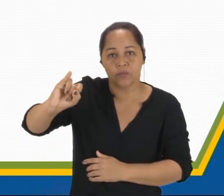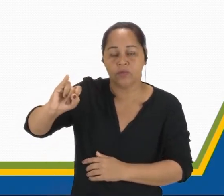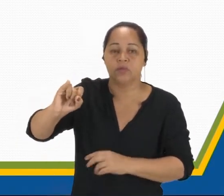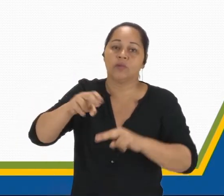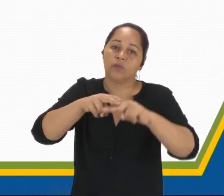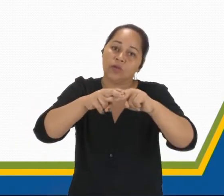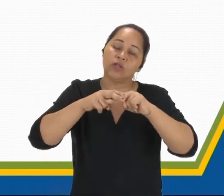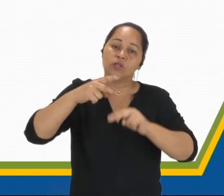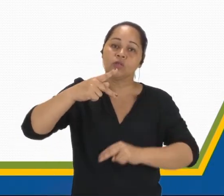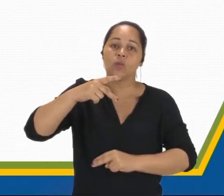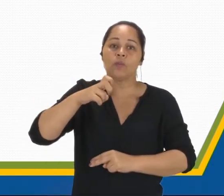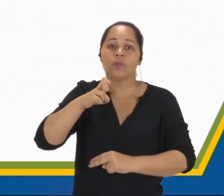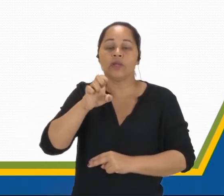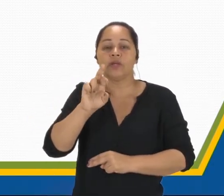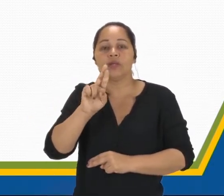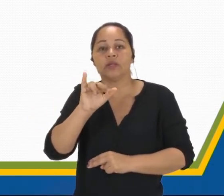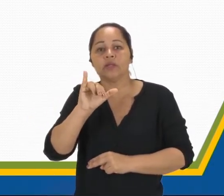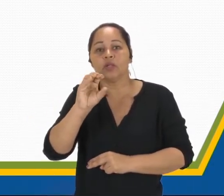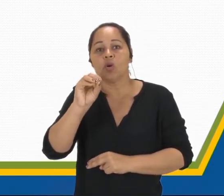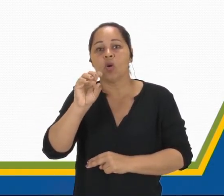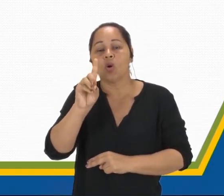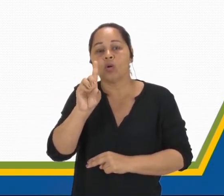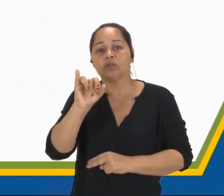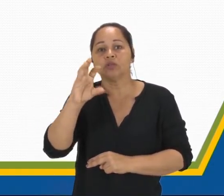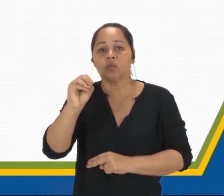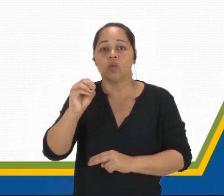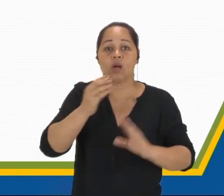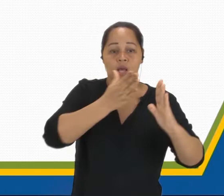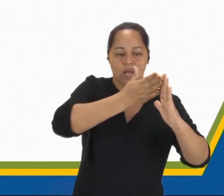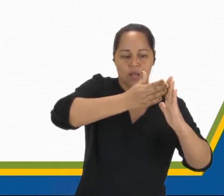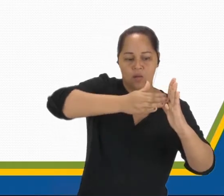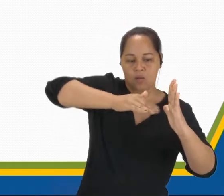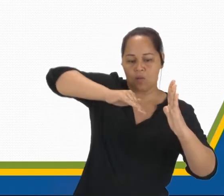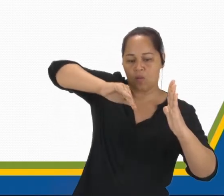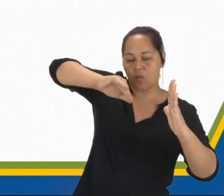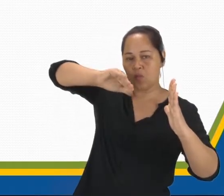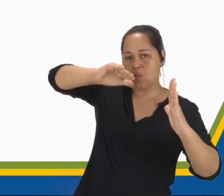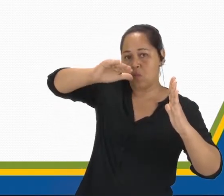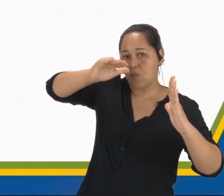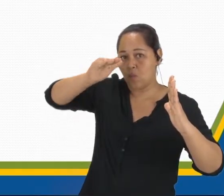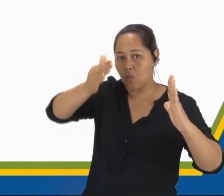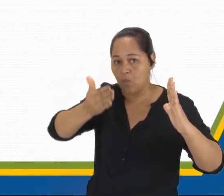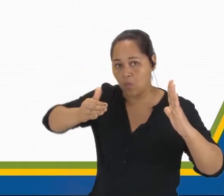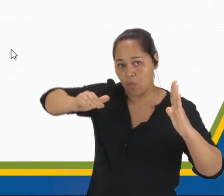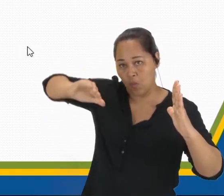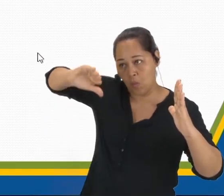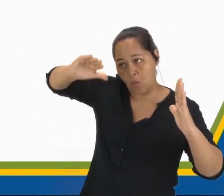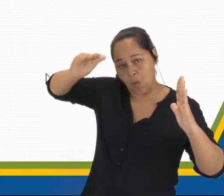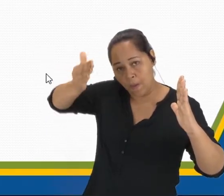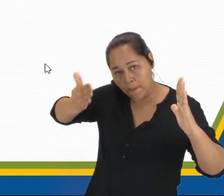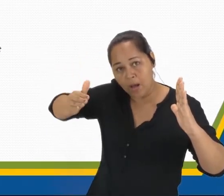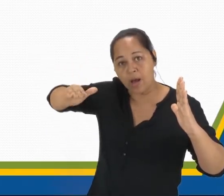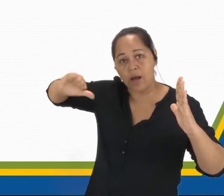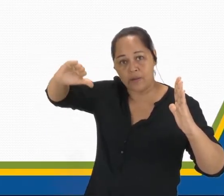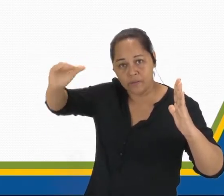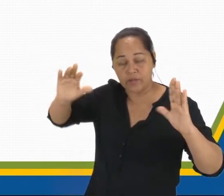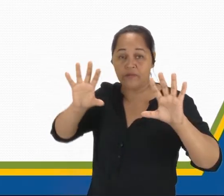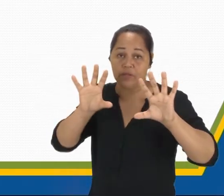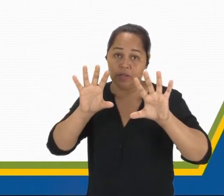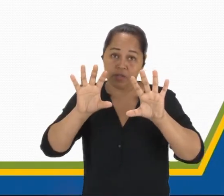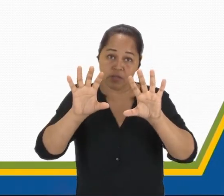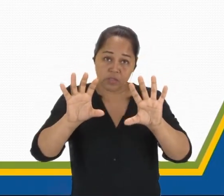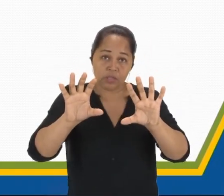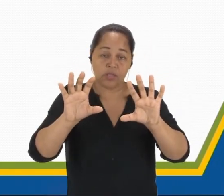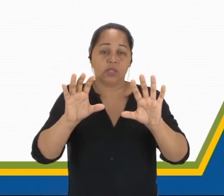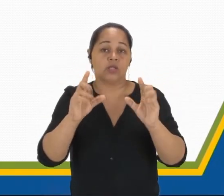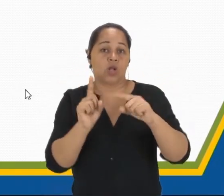Quer dizer, a cada uma volta no ciclo trigonométrico, ela vai fazer e ter esse comportamento. Certinho? Tanto para o